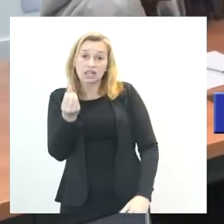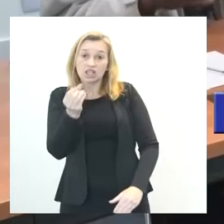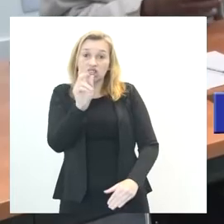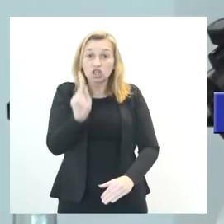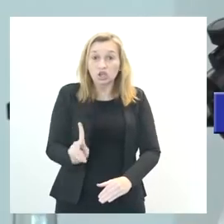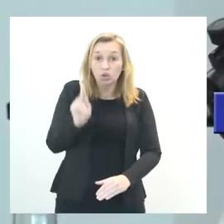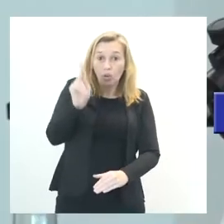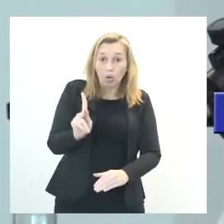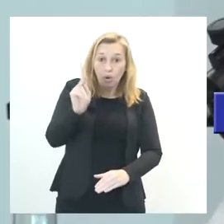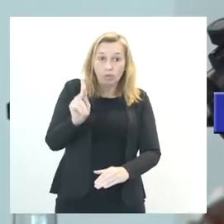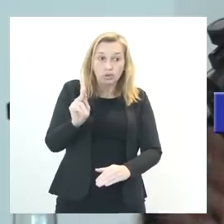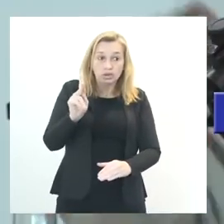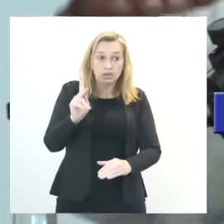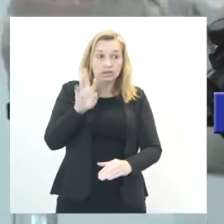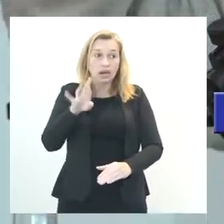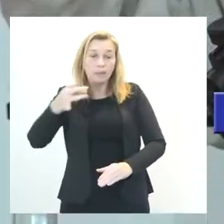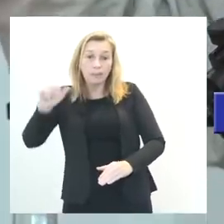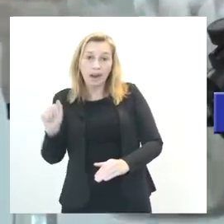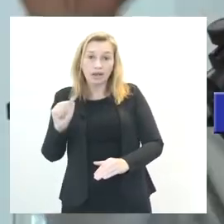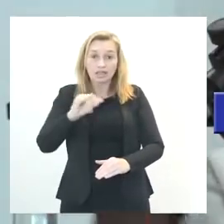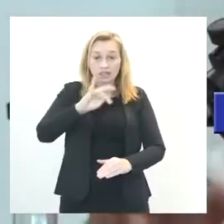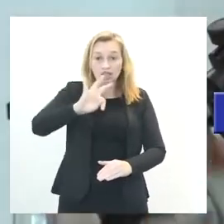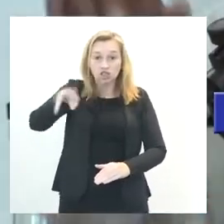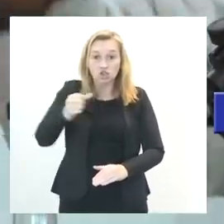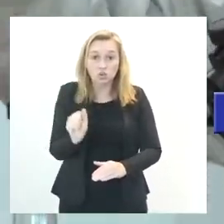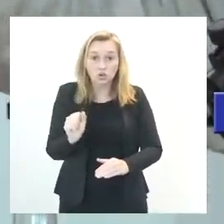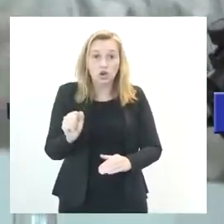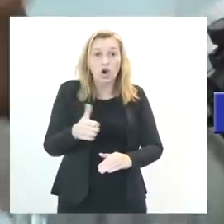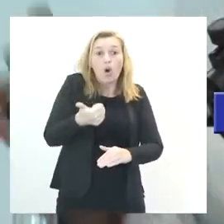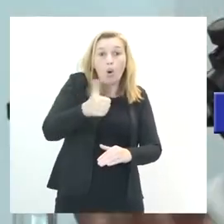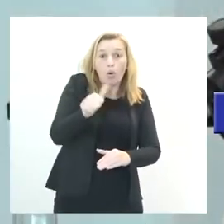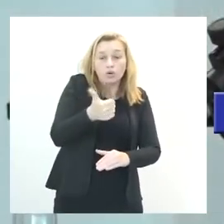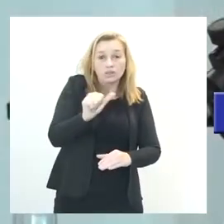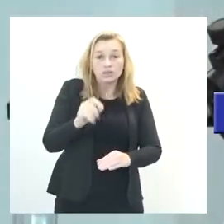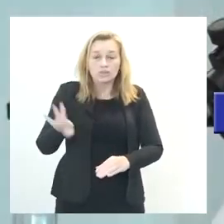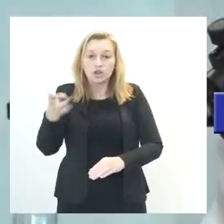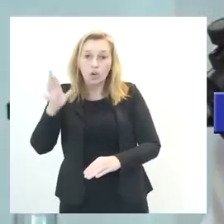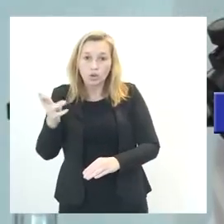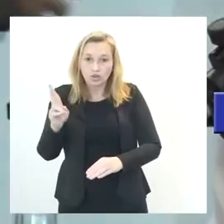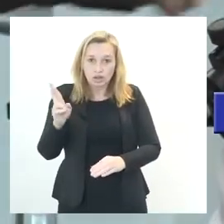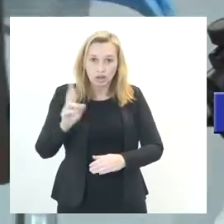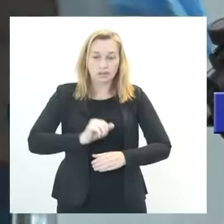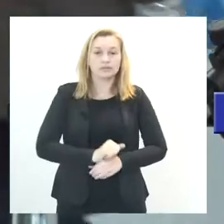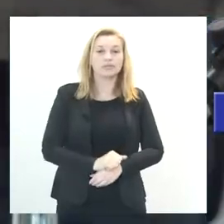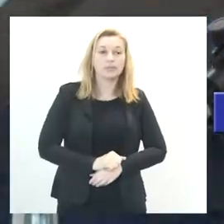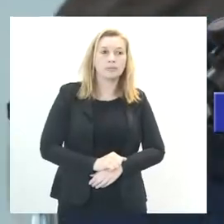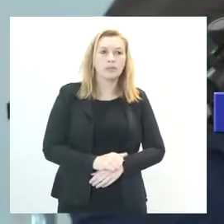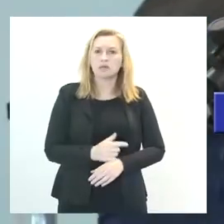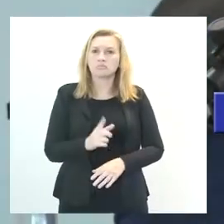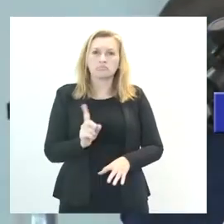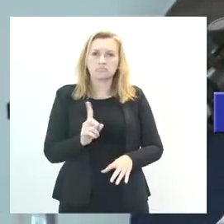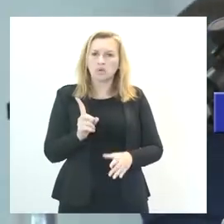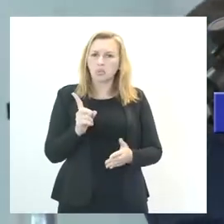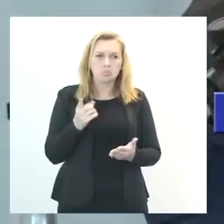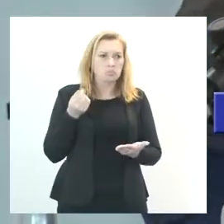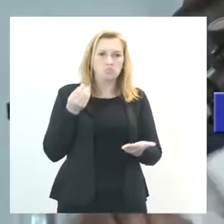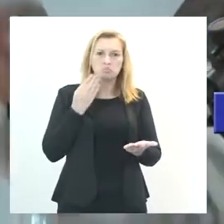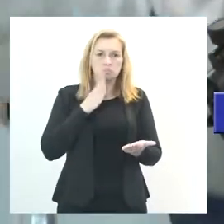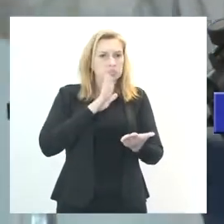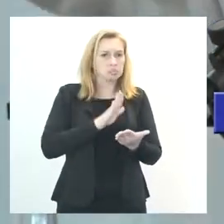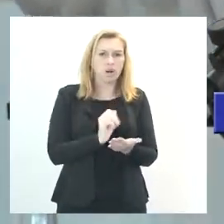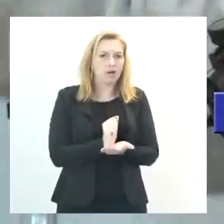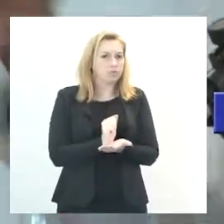vai de Ipanema Barra da Tijuca forma mais cara do planeta 11 milhões de advogado e não se concluiu a obra